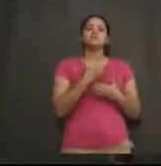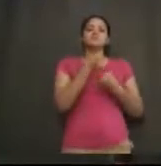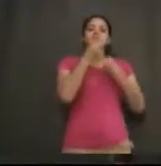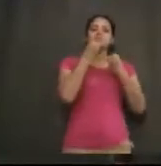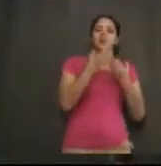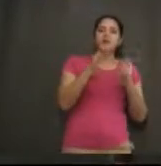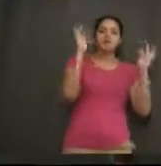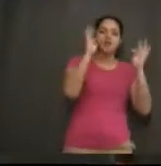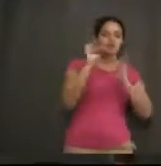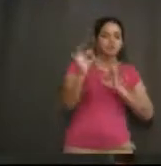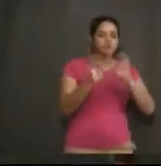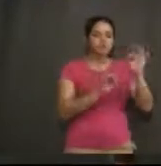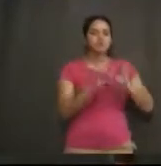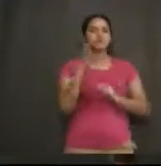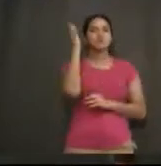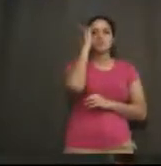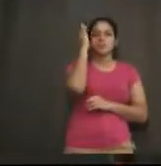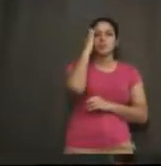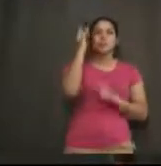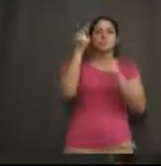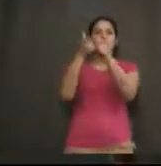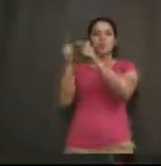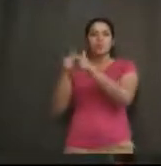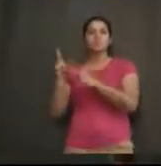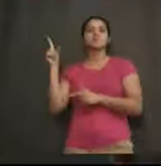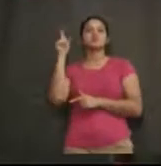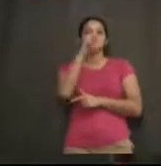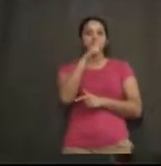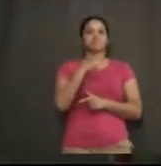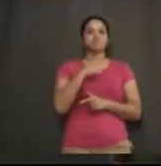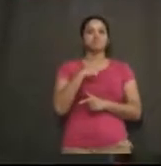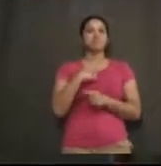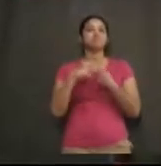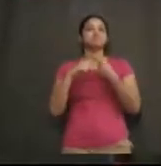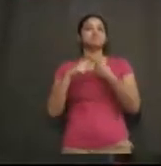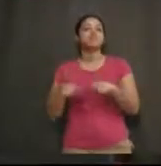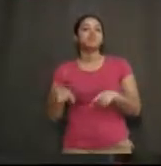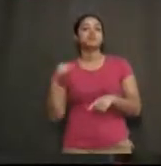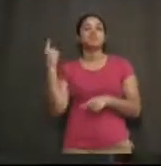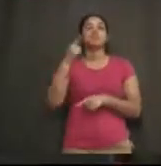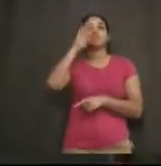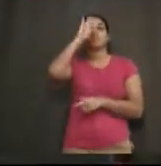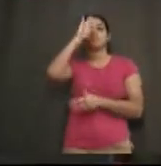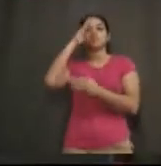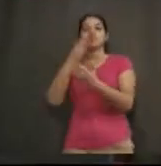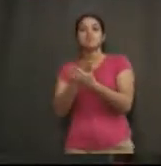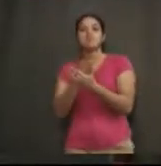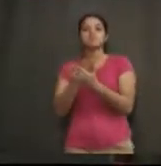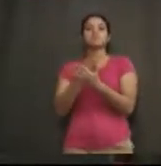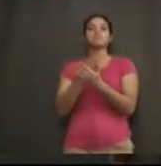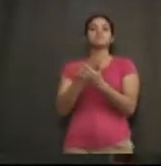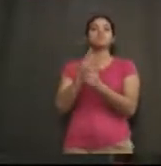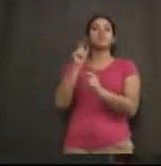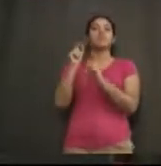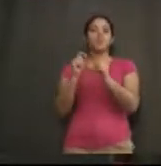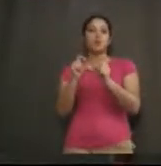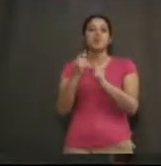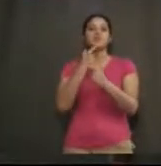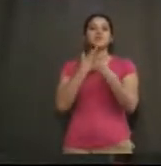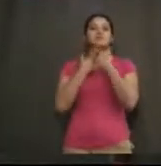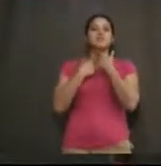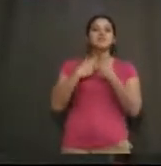enfrentando desafios, superando dificuldades e acreditando no desejo de trazermos o que há de